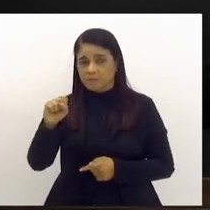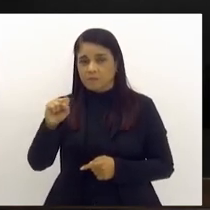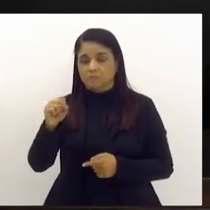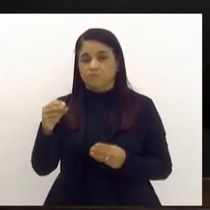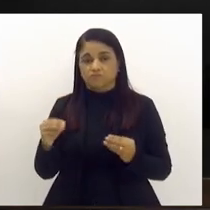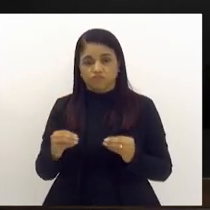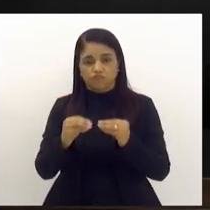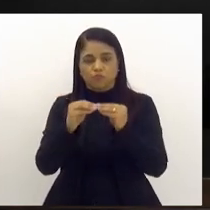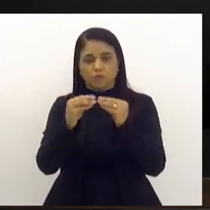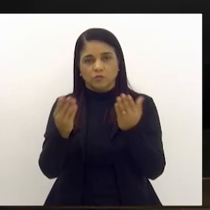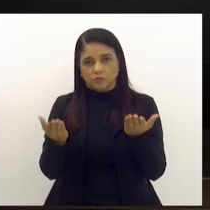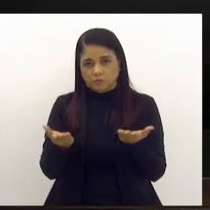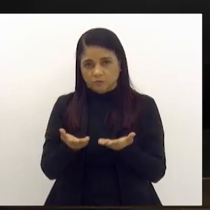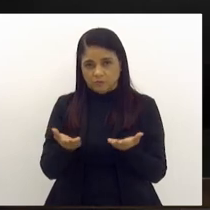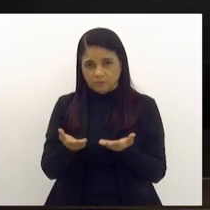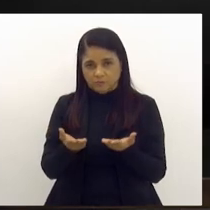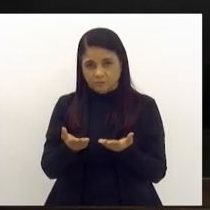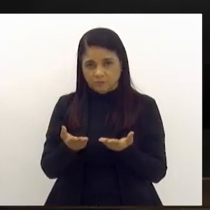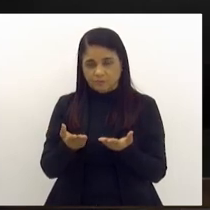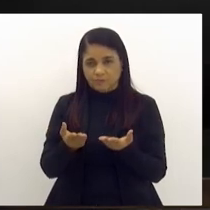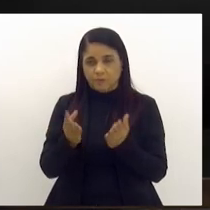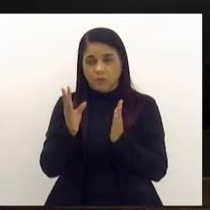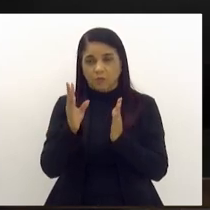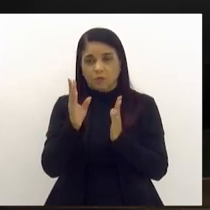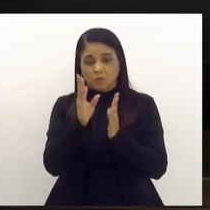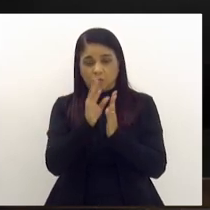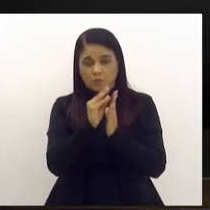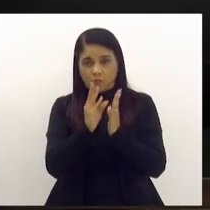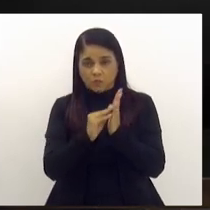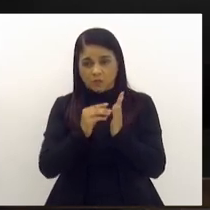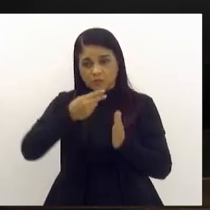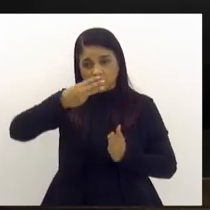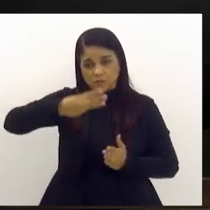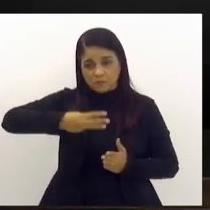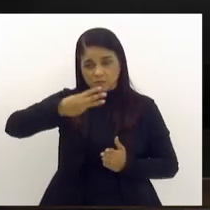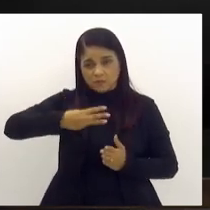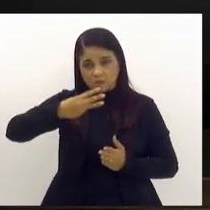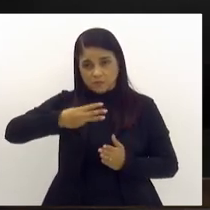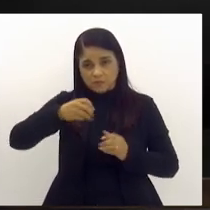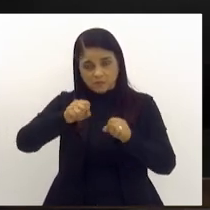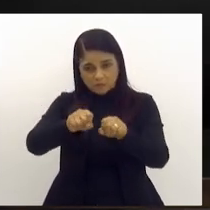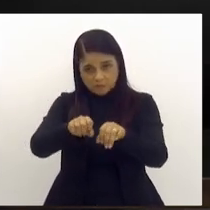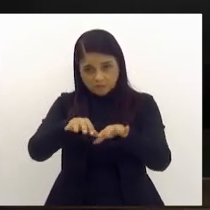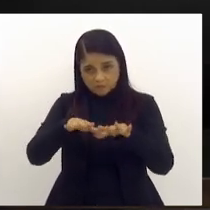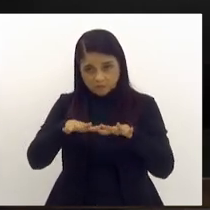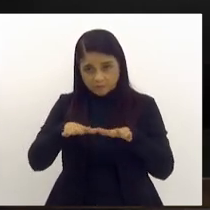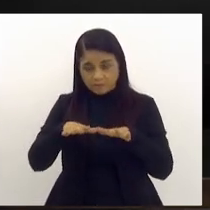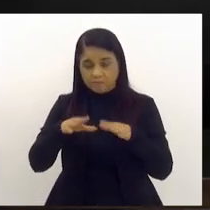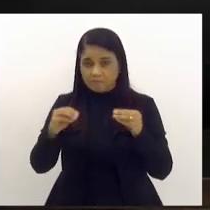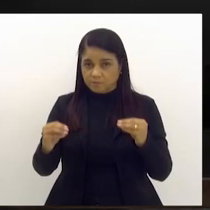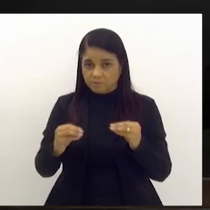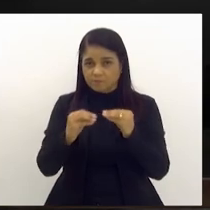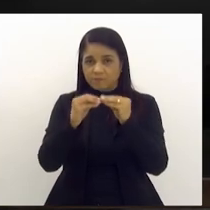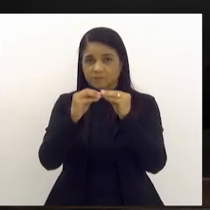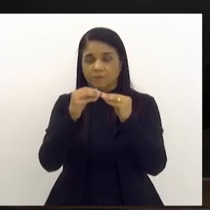agora, e colocou numa terceira sessão extraordinária, que eu estou pedindo a concordância